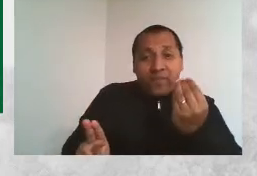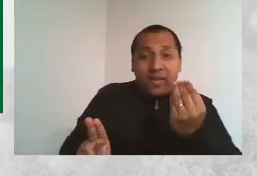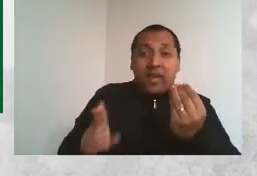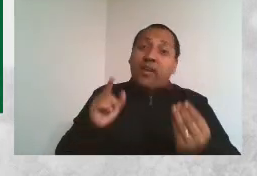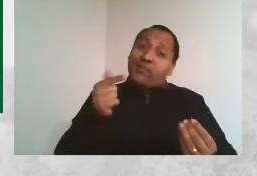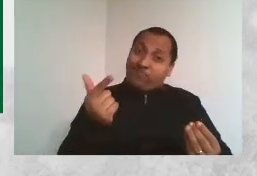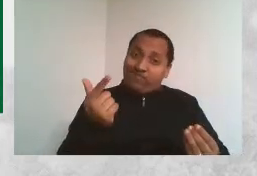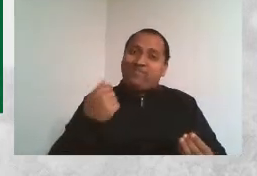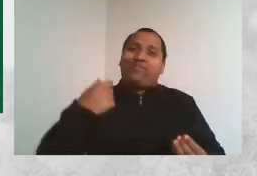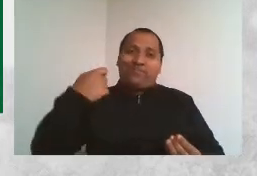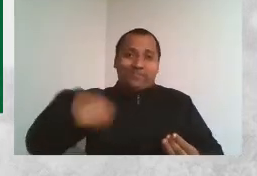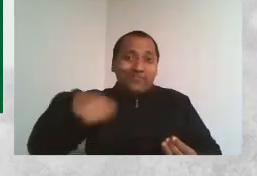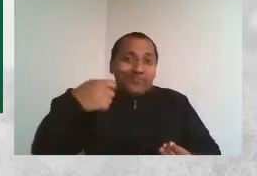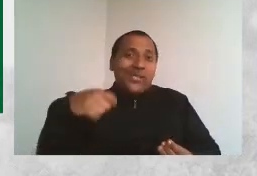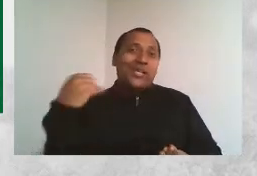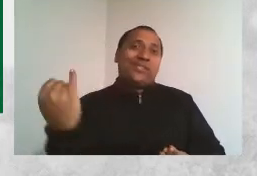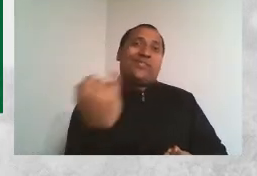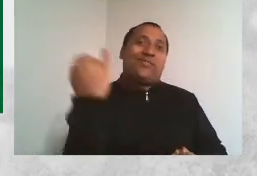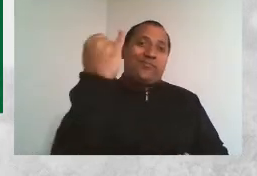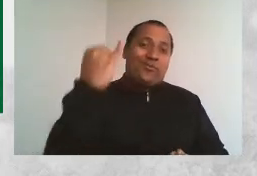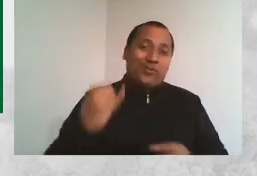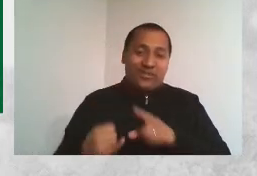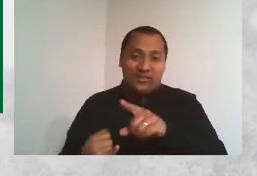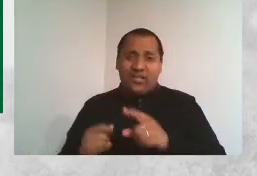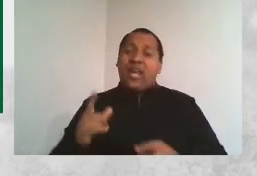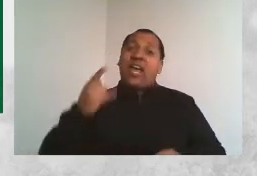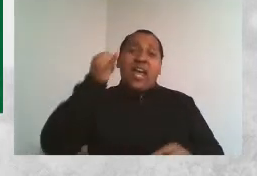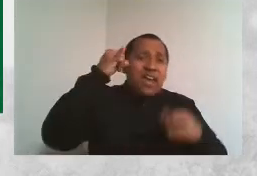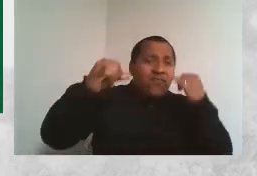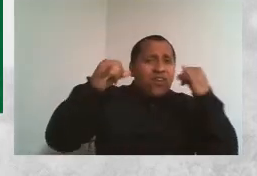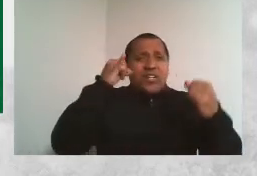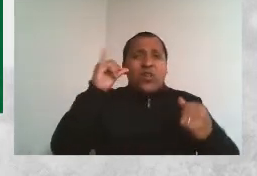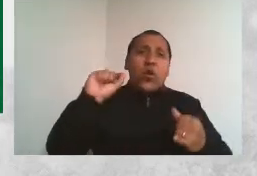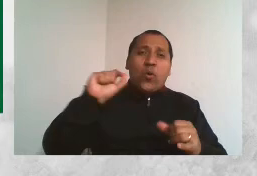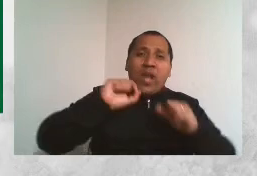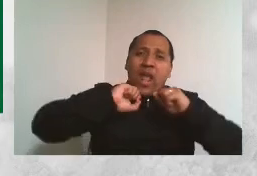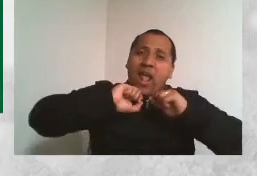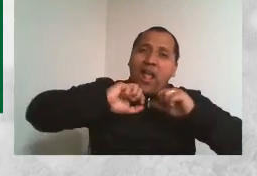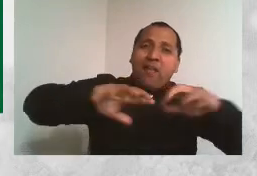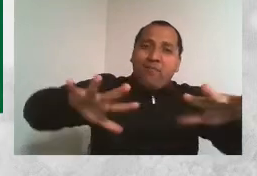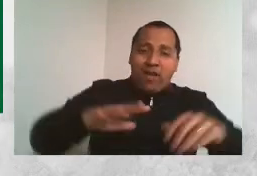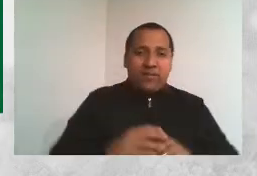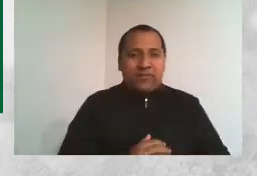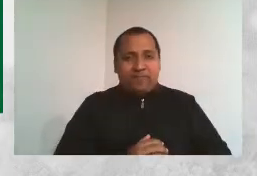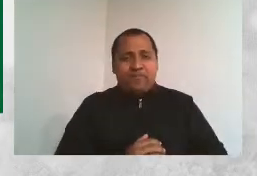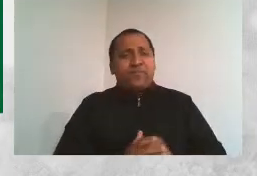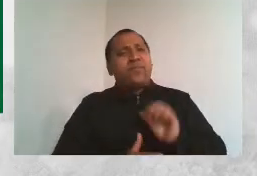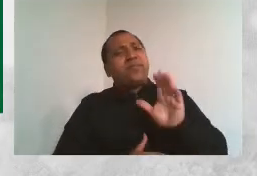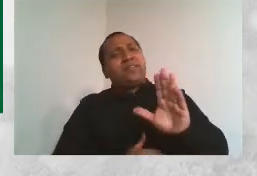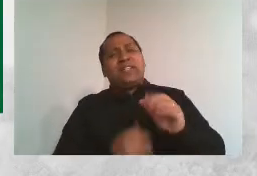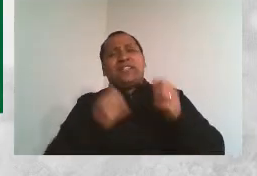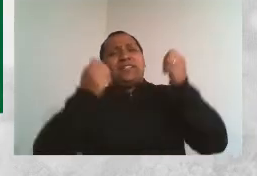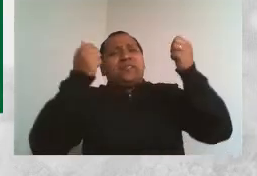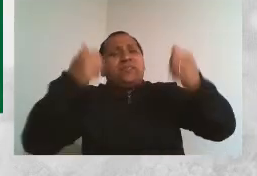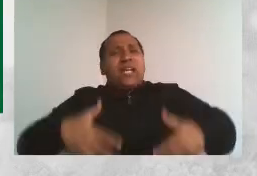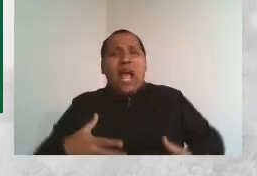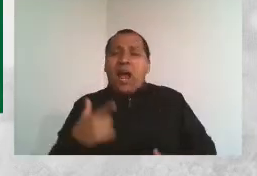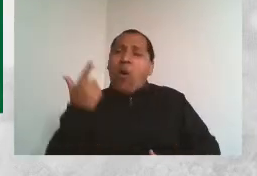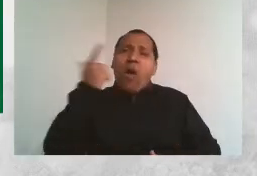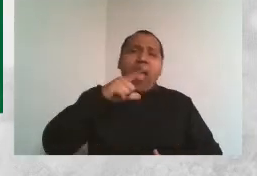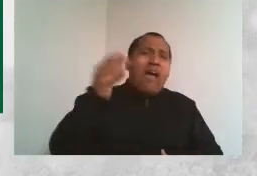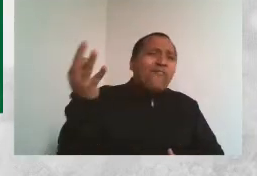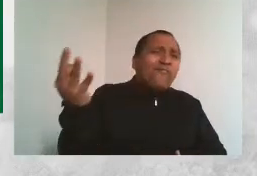recomendações extremamente importantes para minimizar a contaminação. Quando a gente fala de eficácia, a